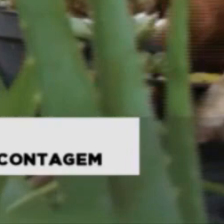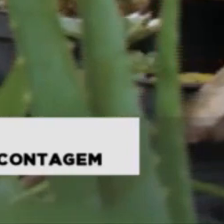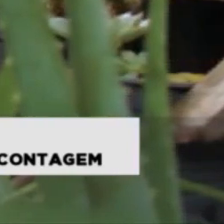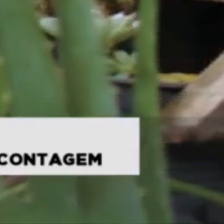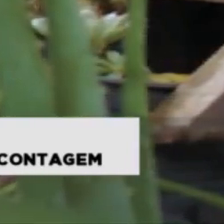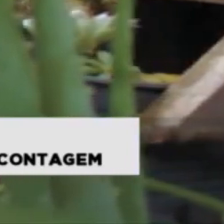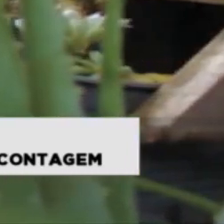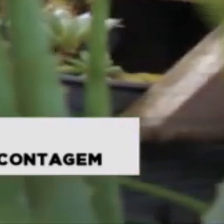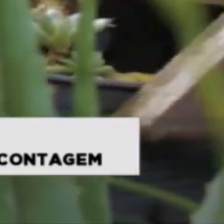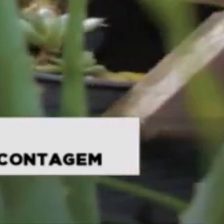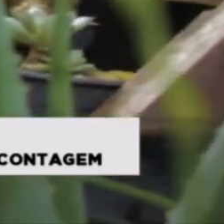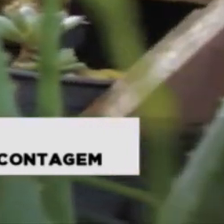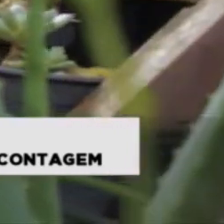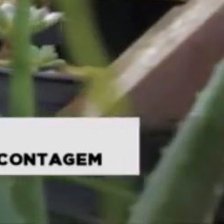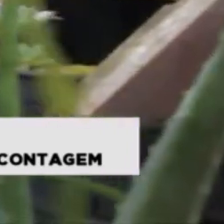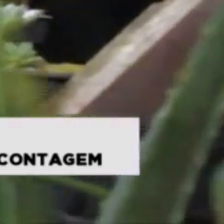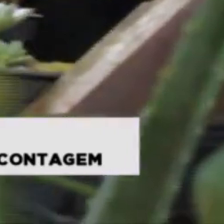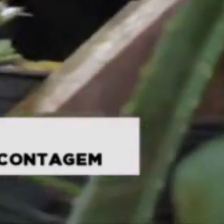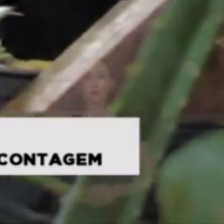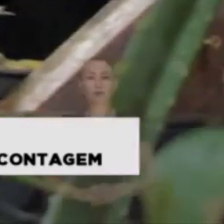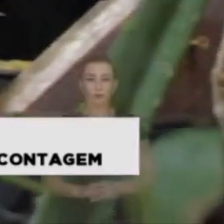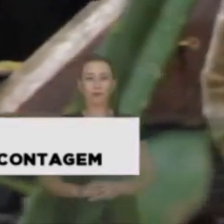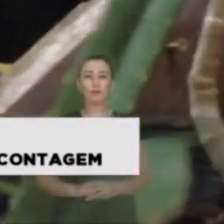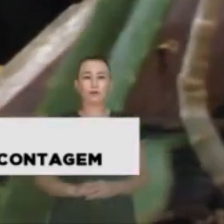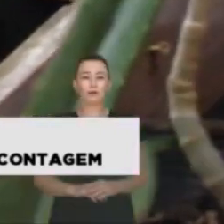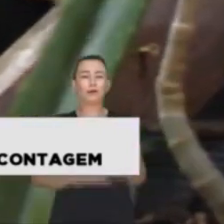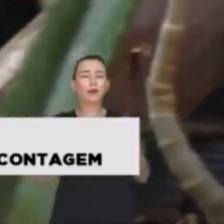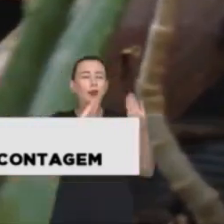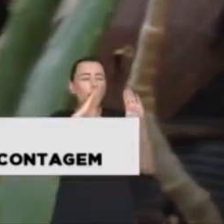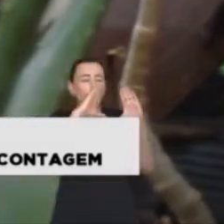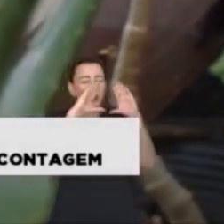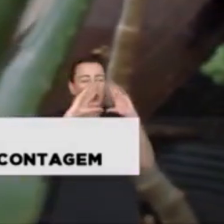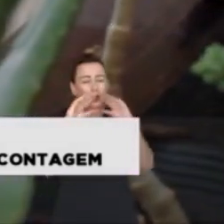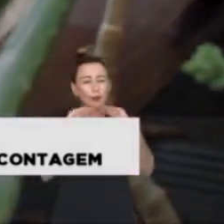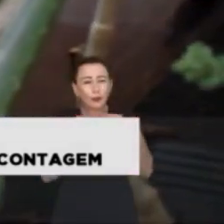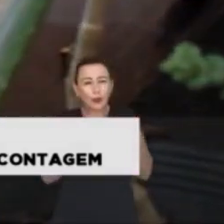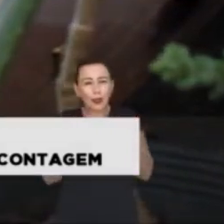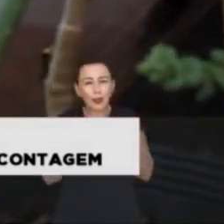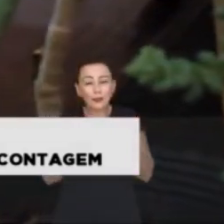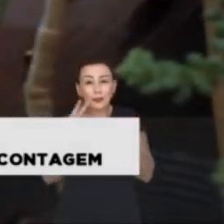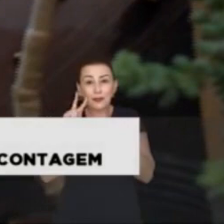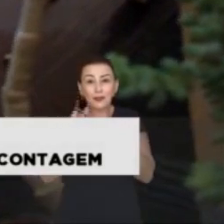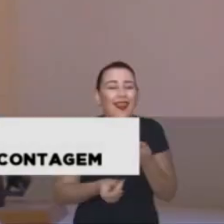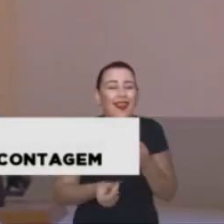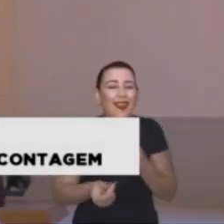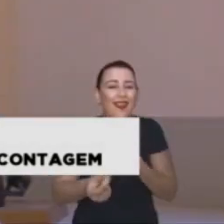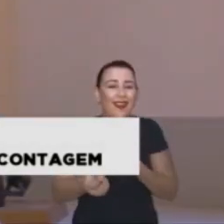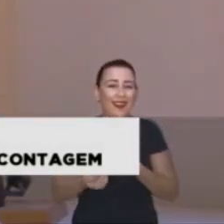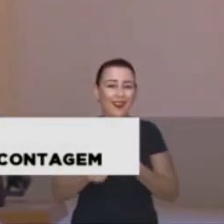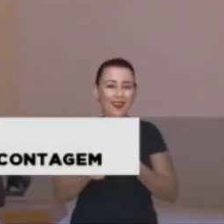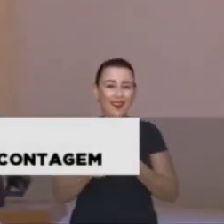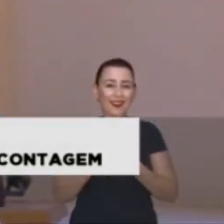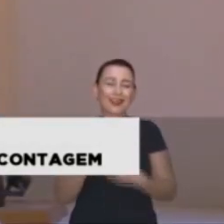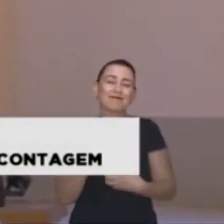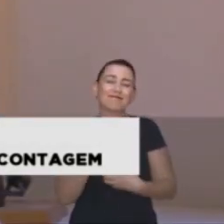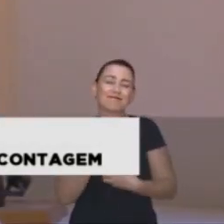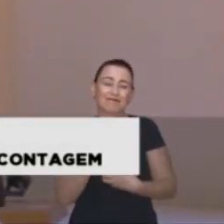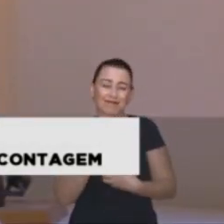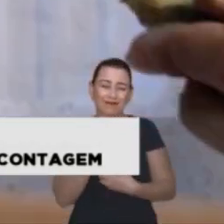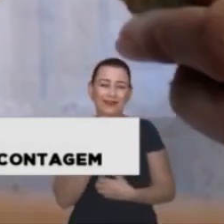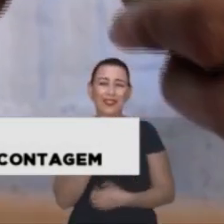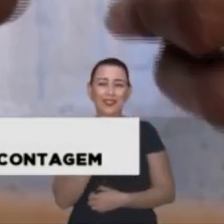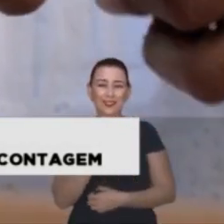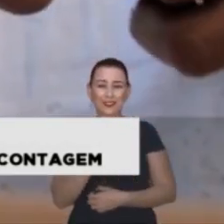só o ator e o autor que estão envolvidos no projeto, tem outros profissionais, né, da área cultural que também estão